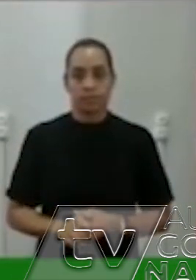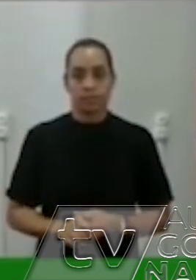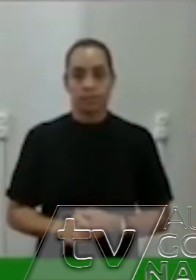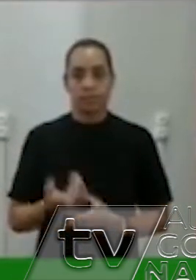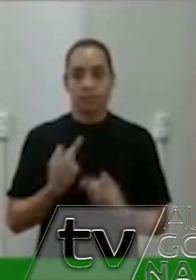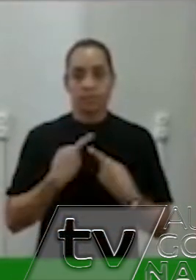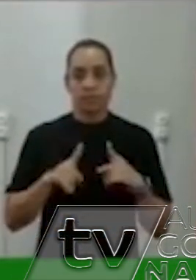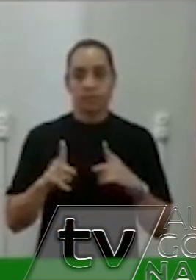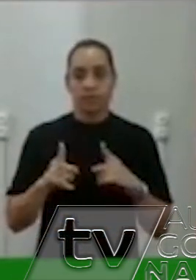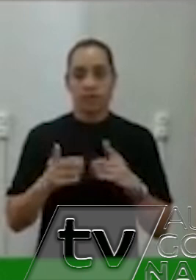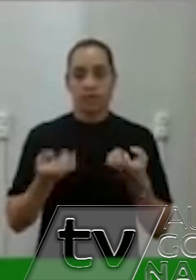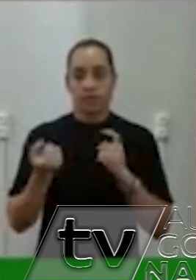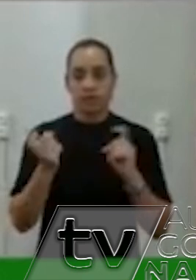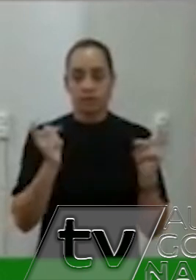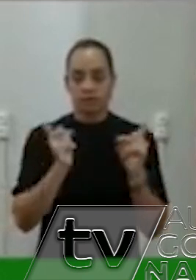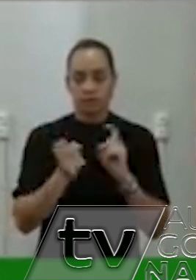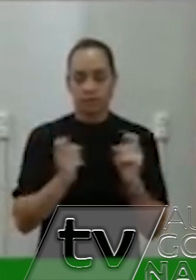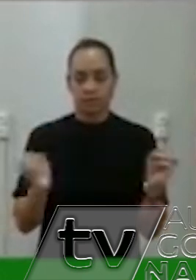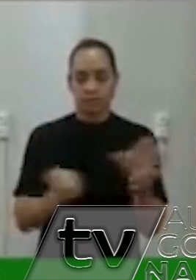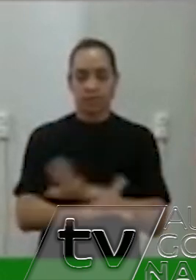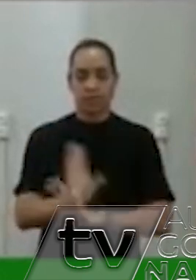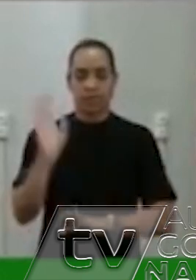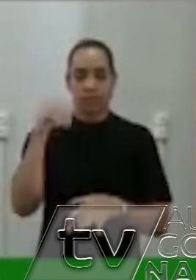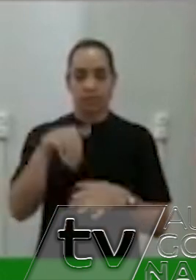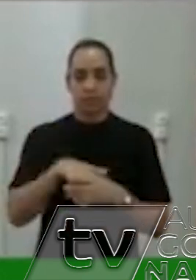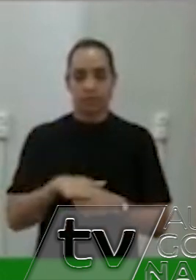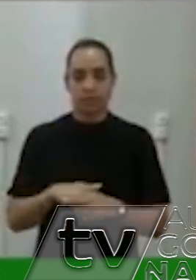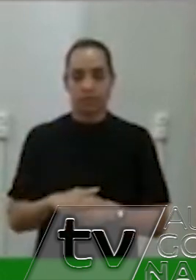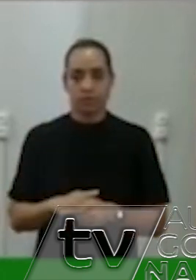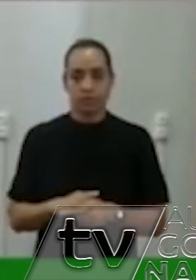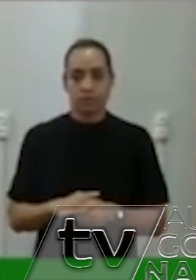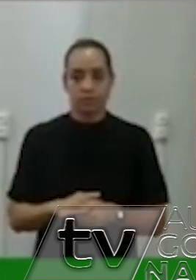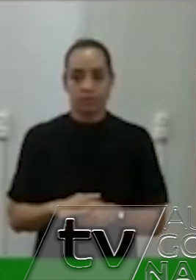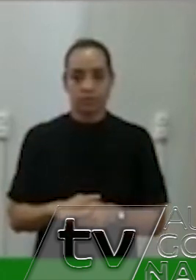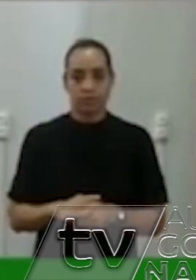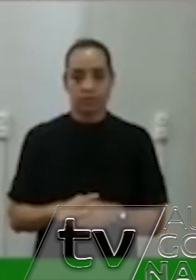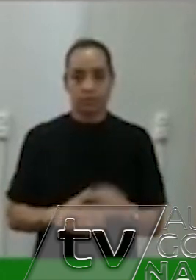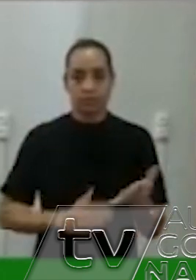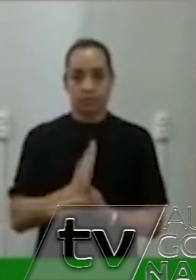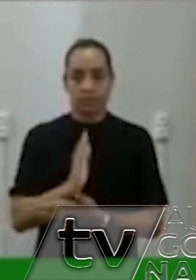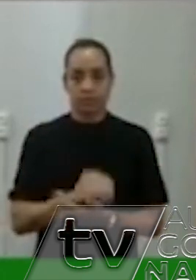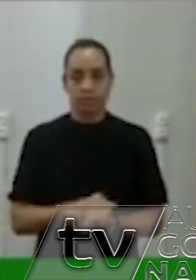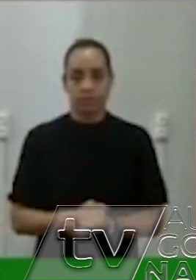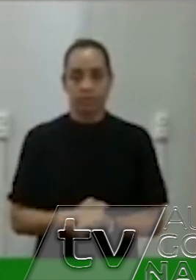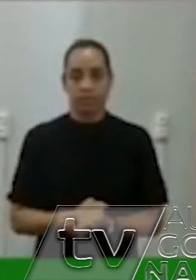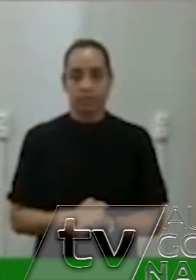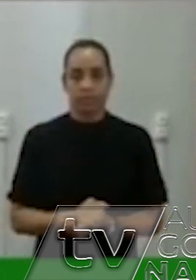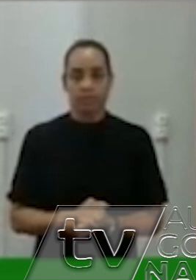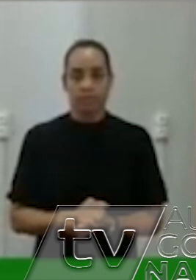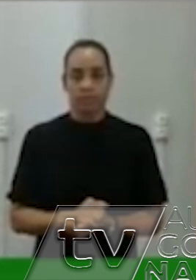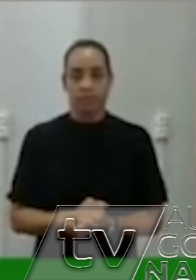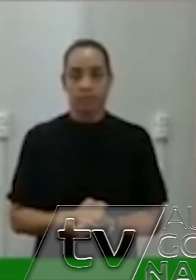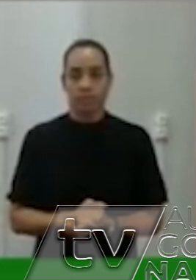Não havendo mais quem queira discutir, encerra a discussão. Coloco em votação. Aqueles que aprovam, permaneçam como estão.